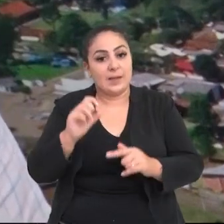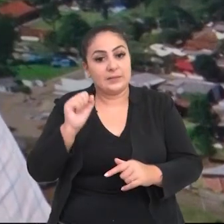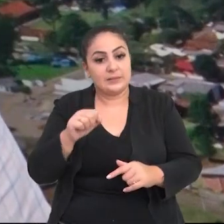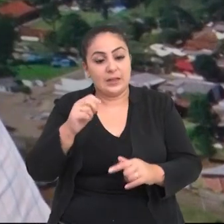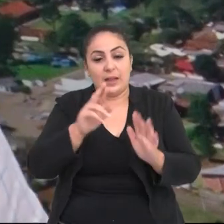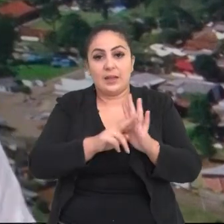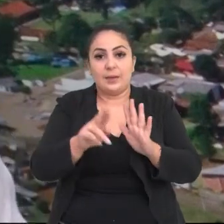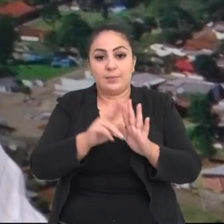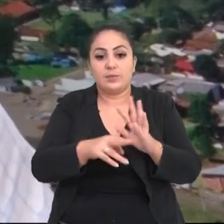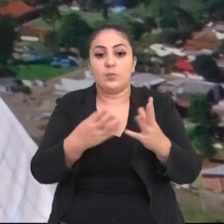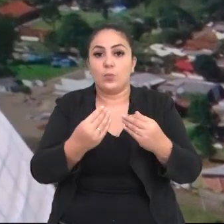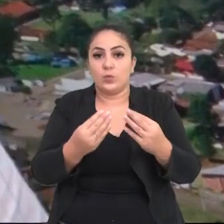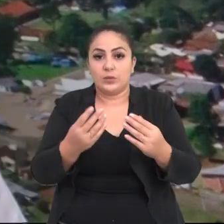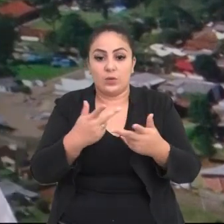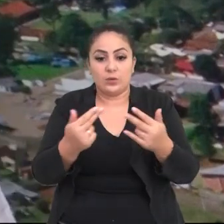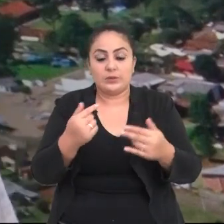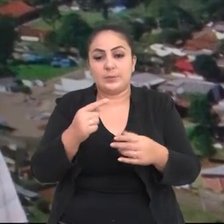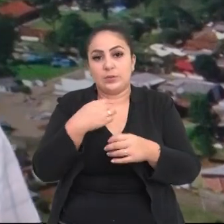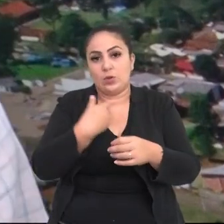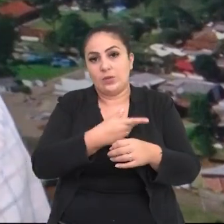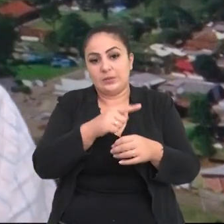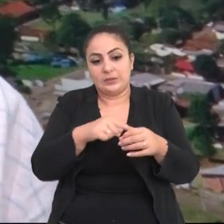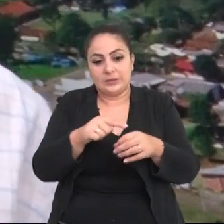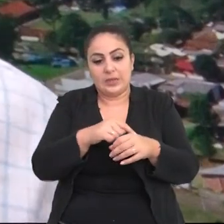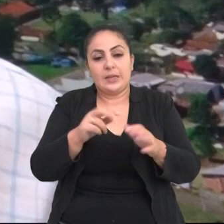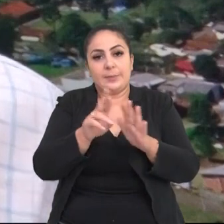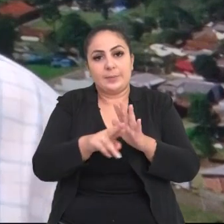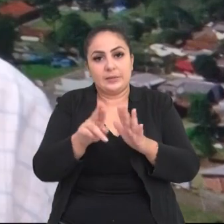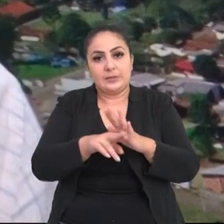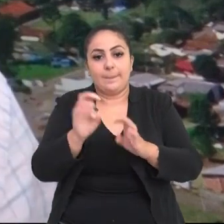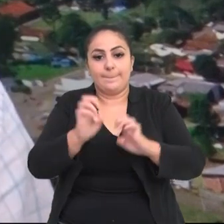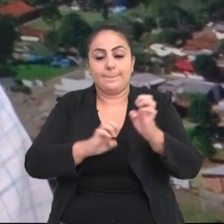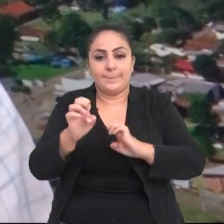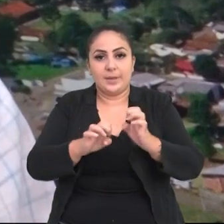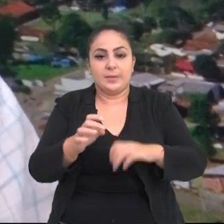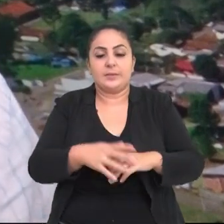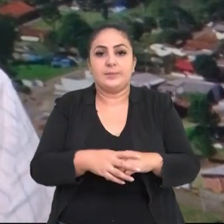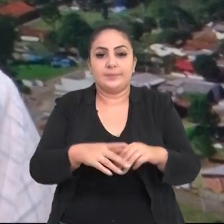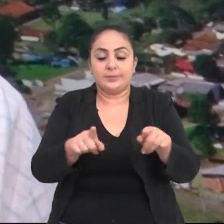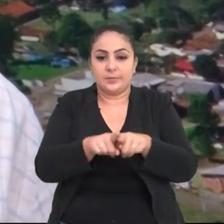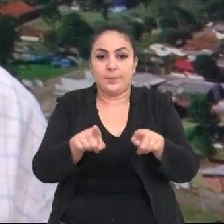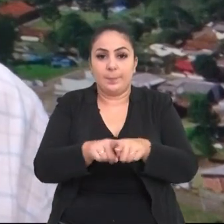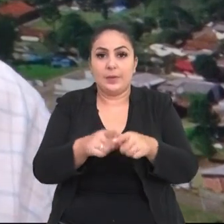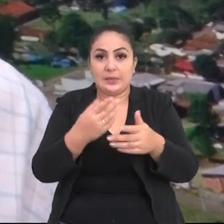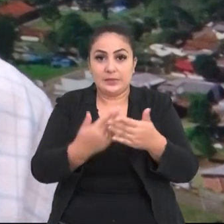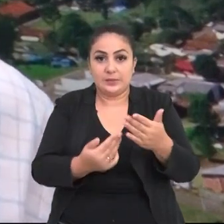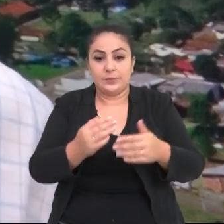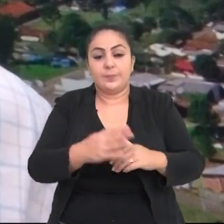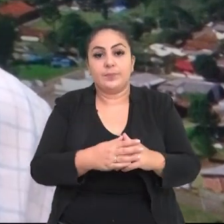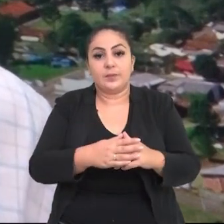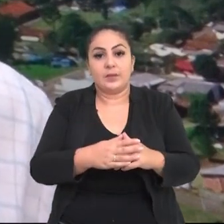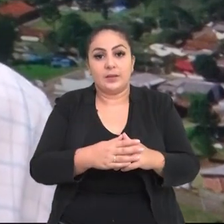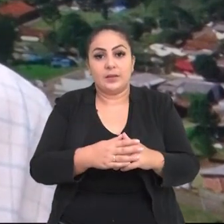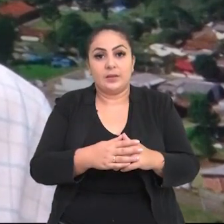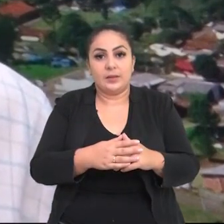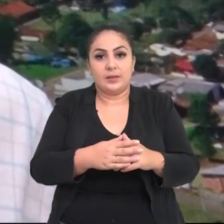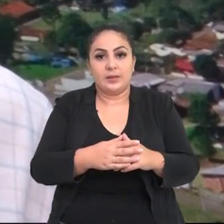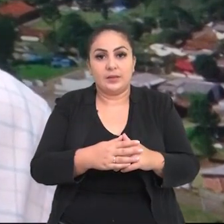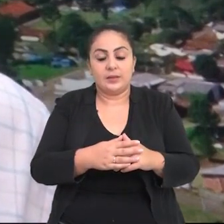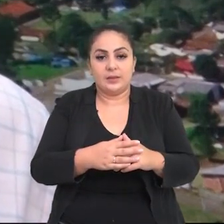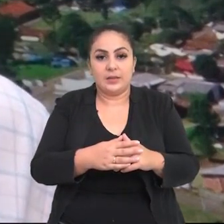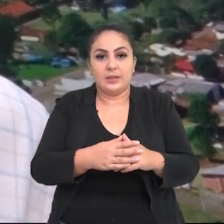que representa muito para a cidade, representa muito para a empresa, e isso nós não